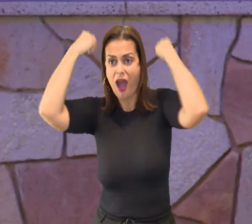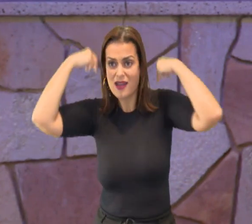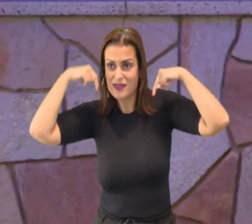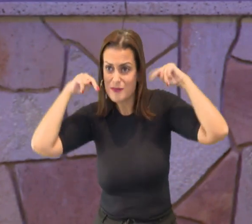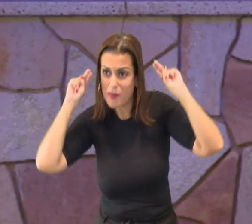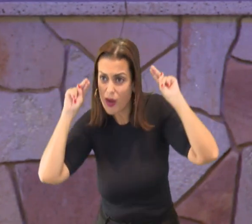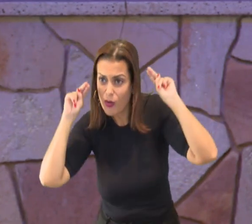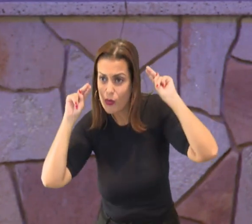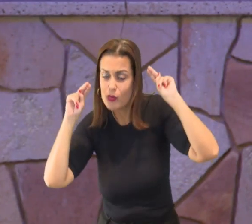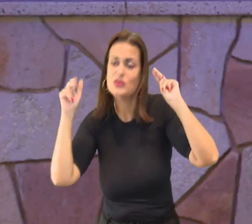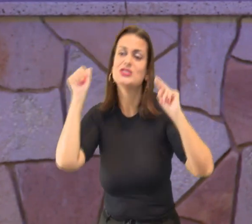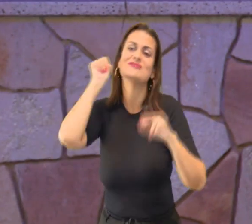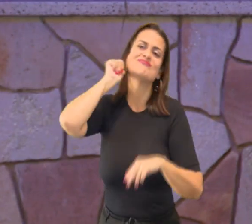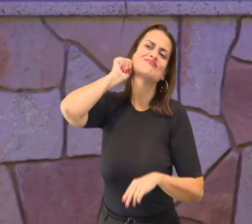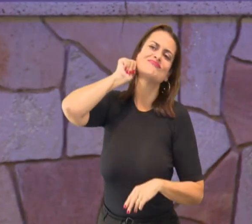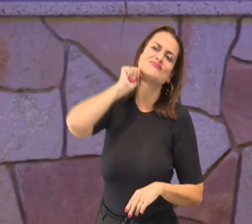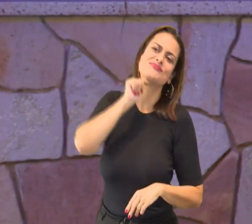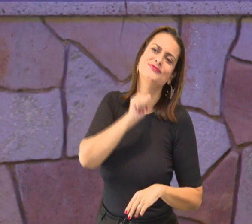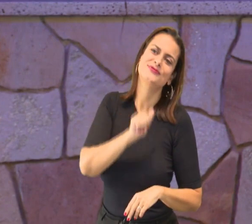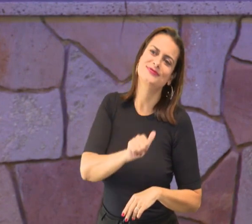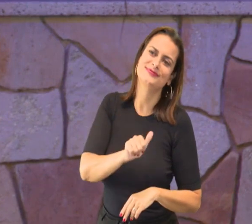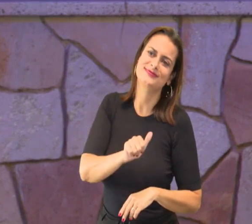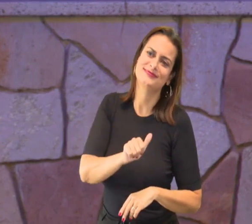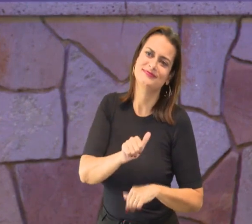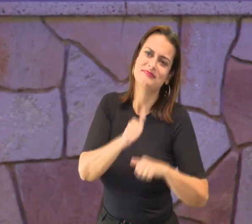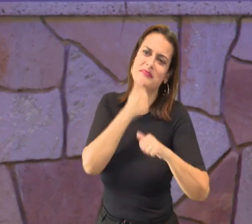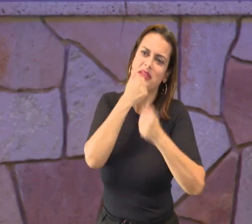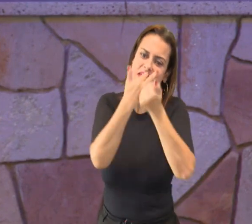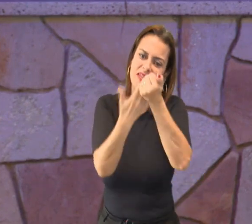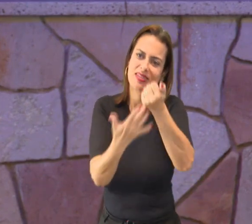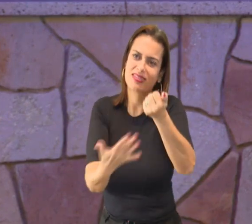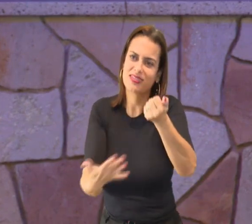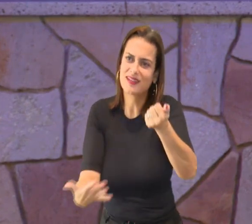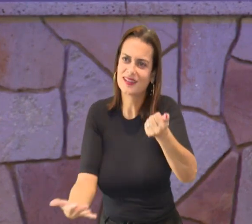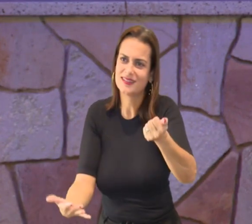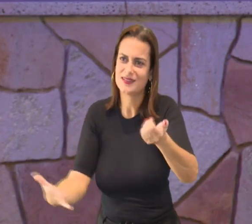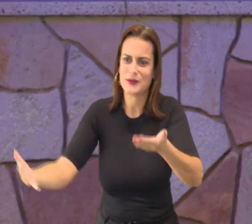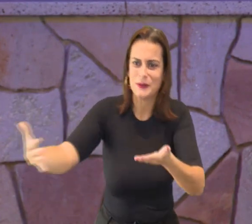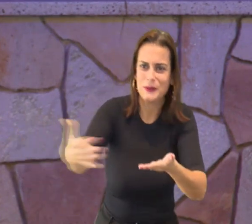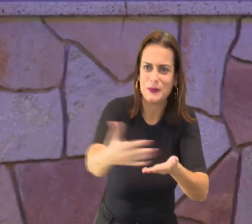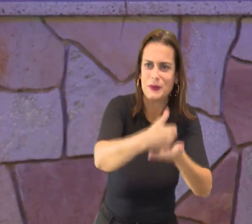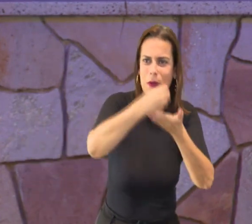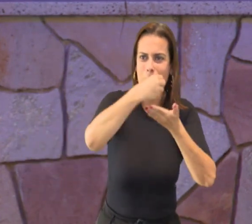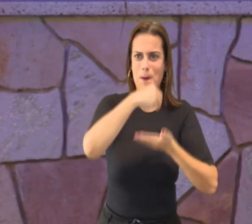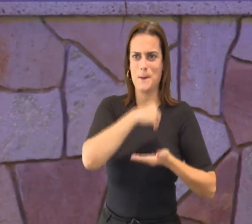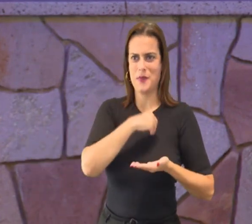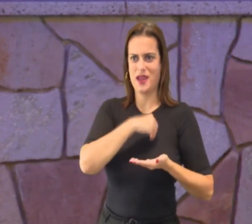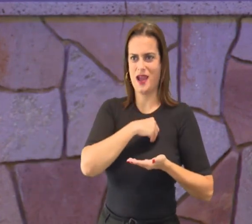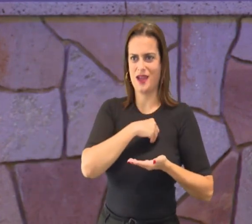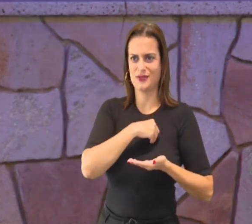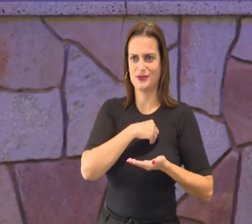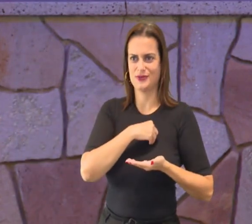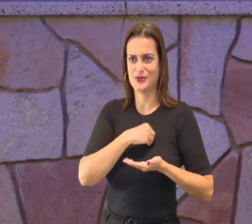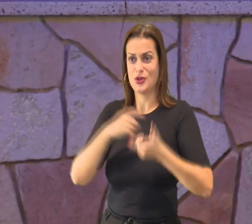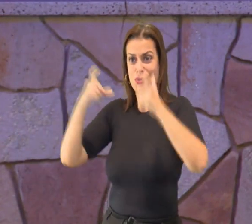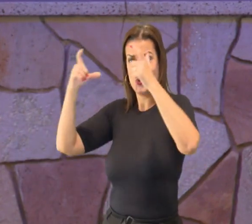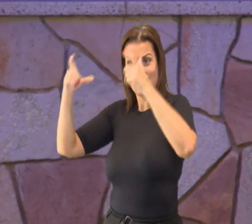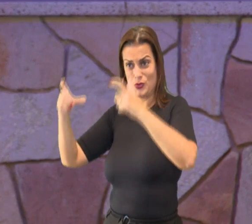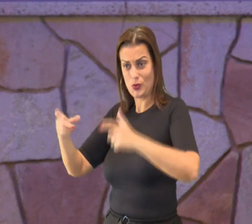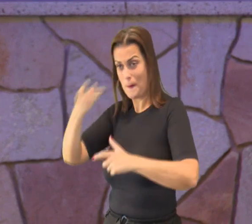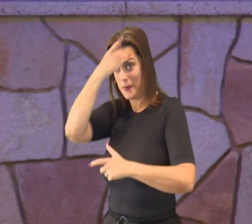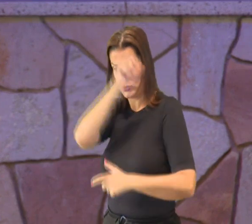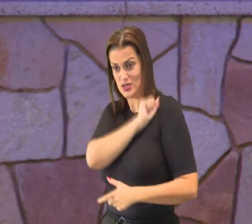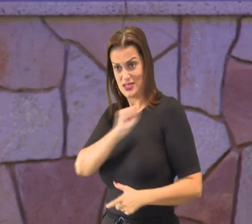21, nós temos a figura deste bode expiatório que recebia os pecados do povo, era enviado para o deserto pela mão de